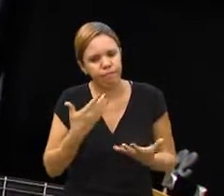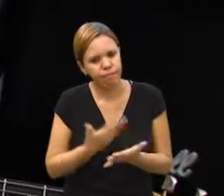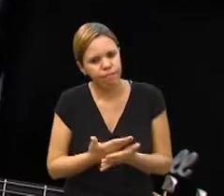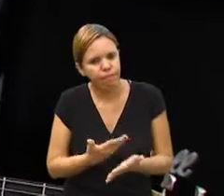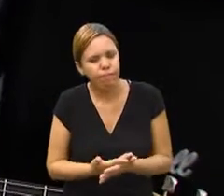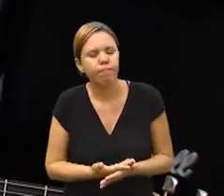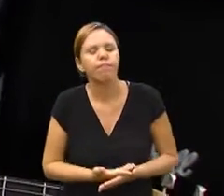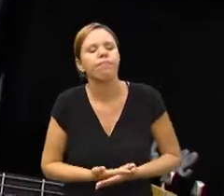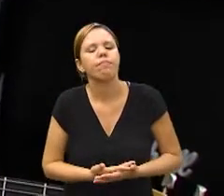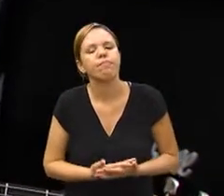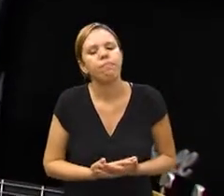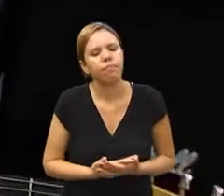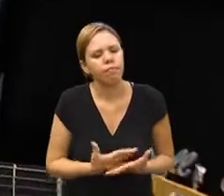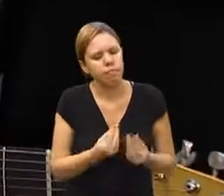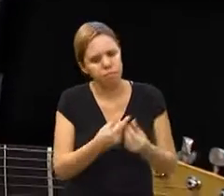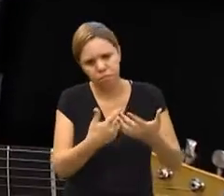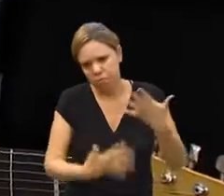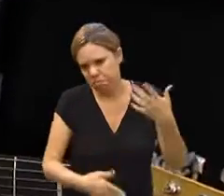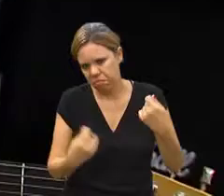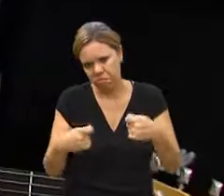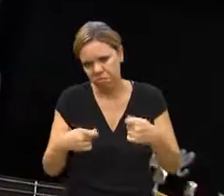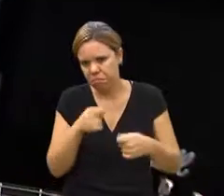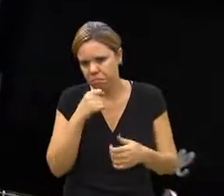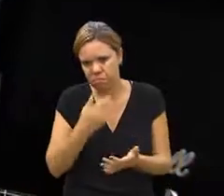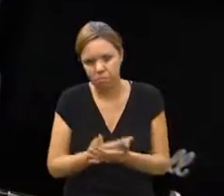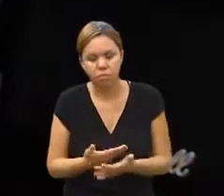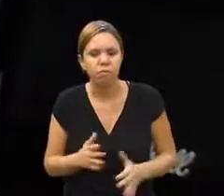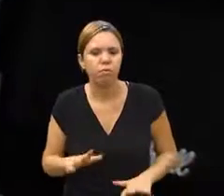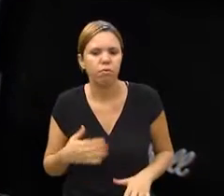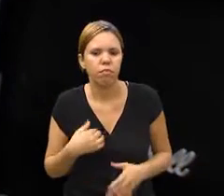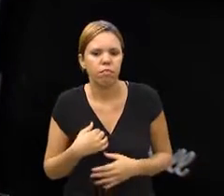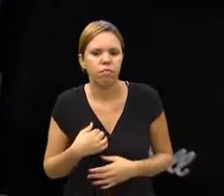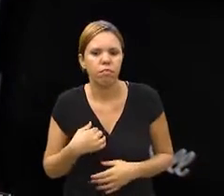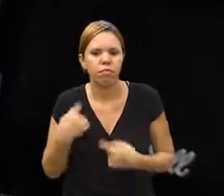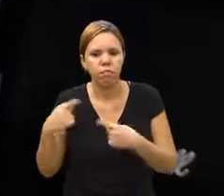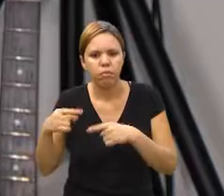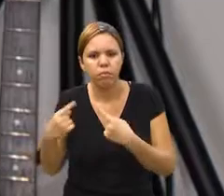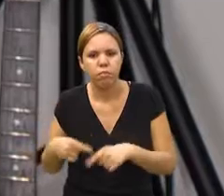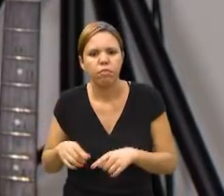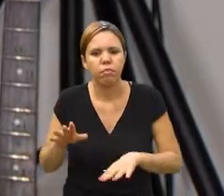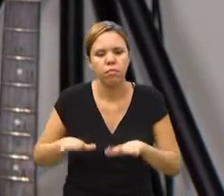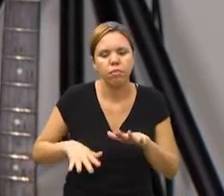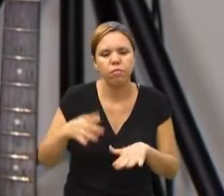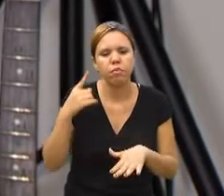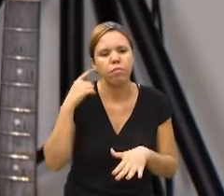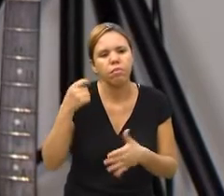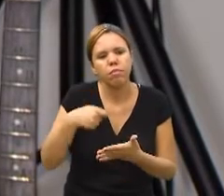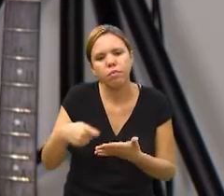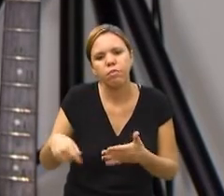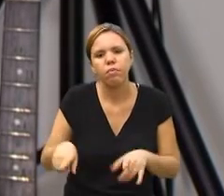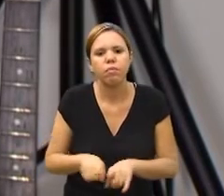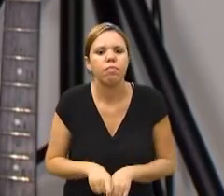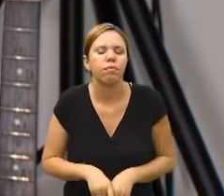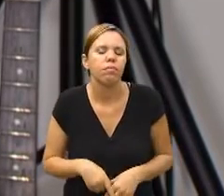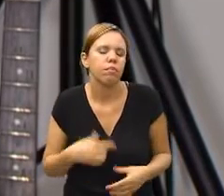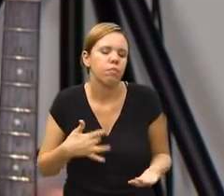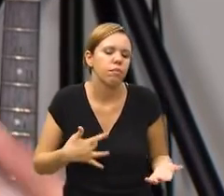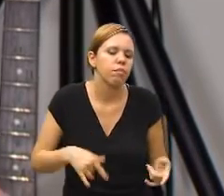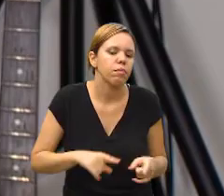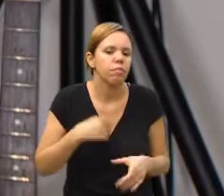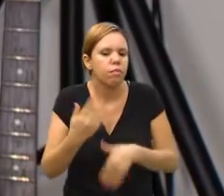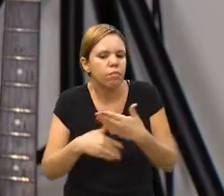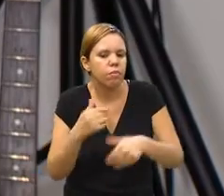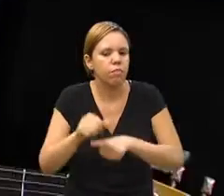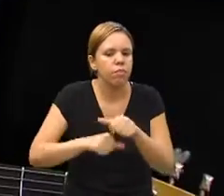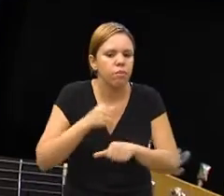estudava um monte de coisa que eu não precisava estudar, né? Tirava a música de ouvido e tal. E com o tempo isso verteu